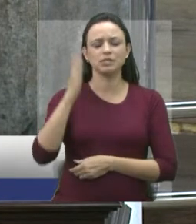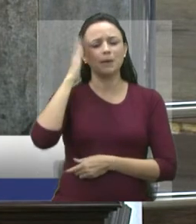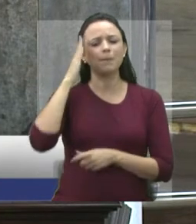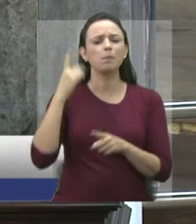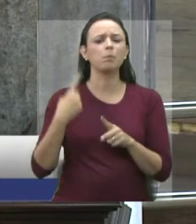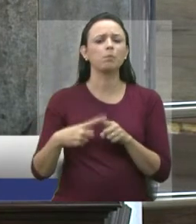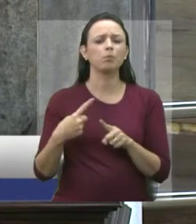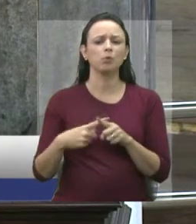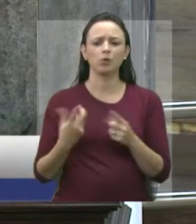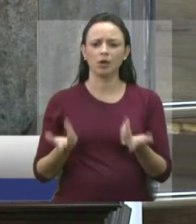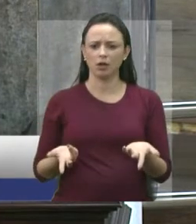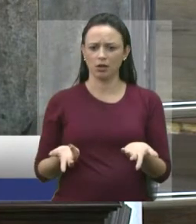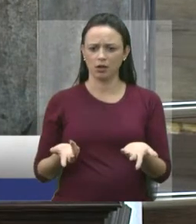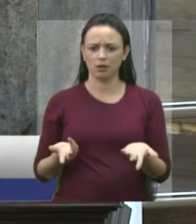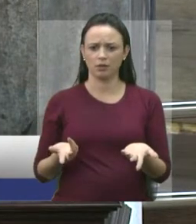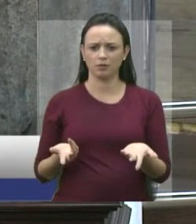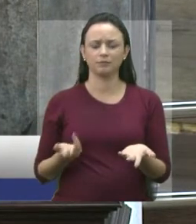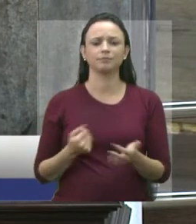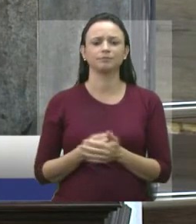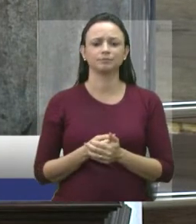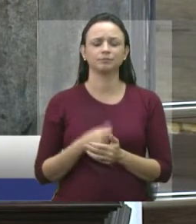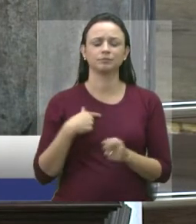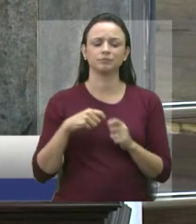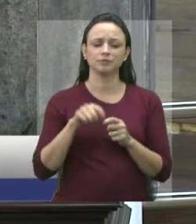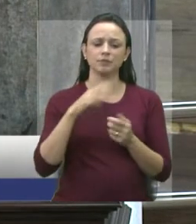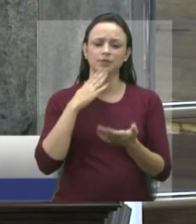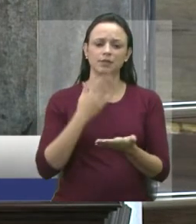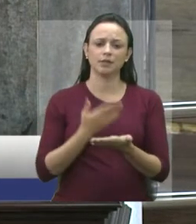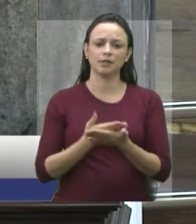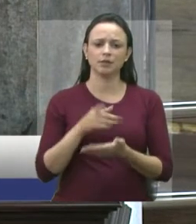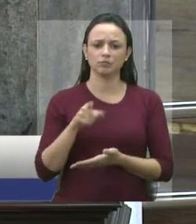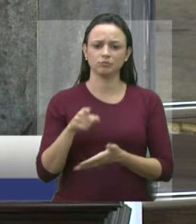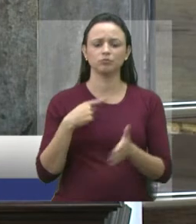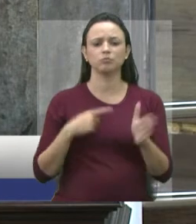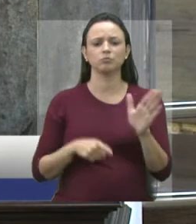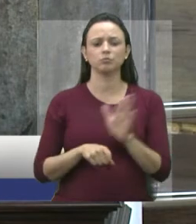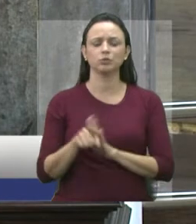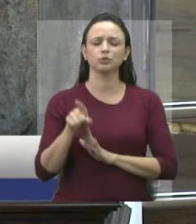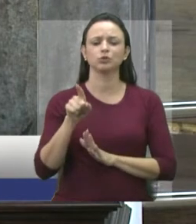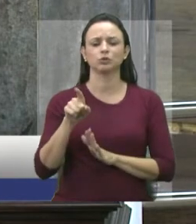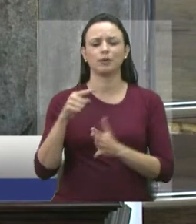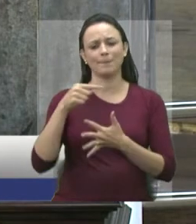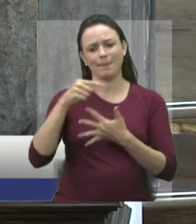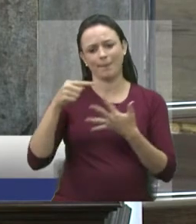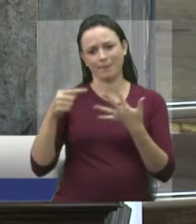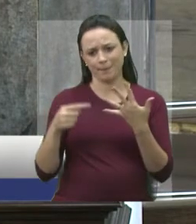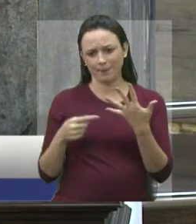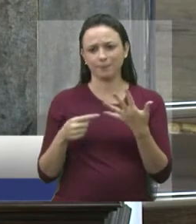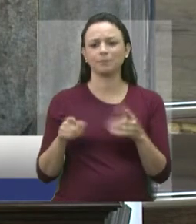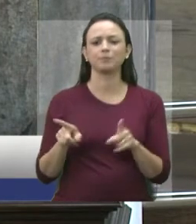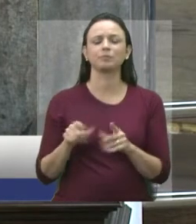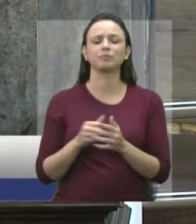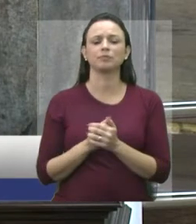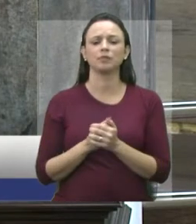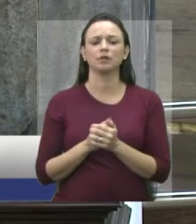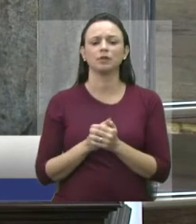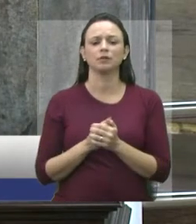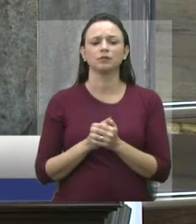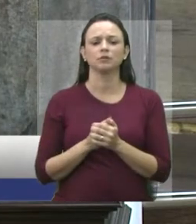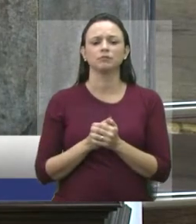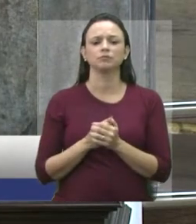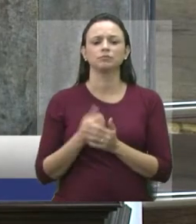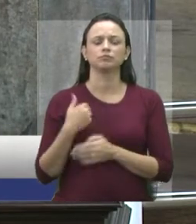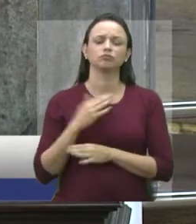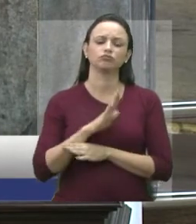motivo. Eu fiz esse requerimento, indagando essas informações, mas já estive no